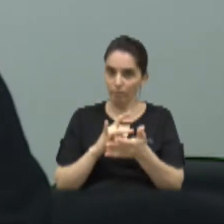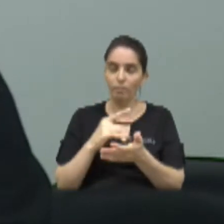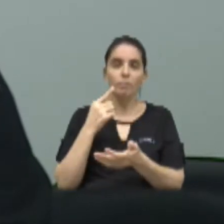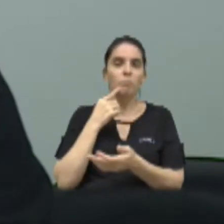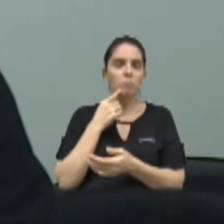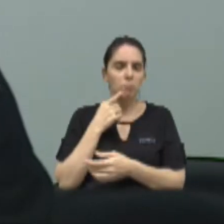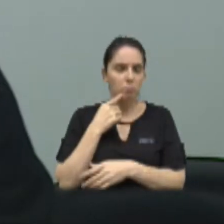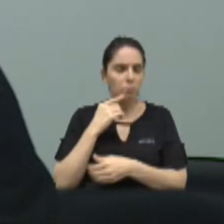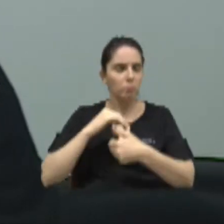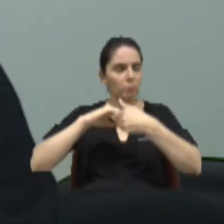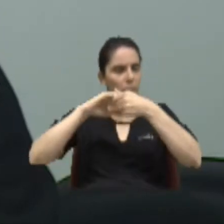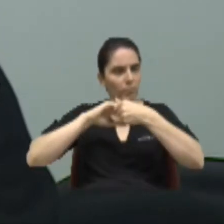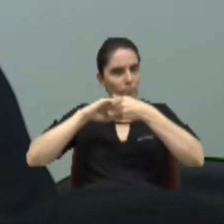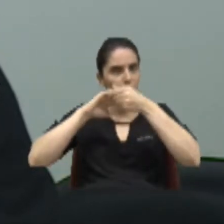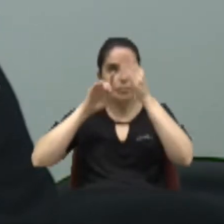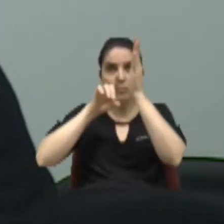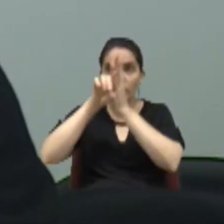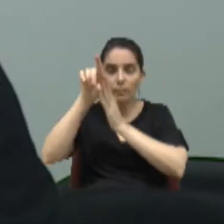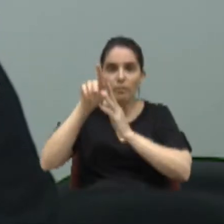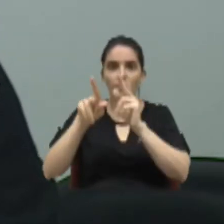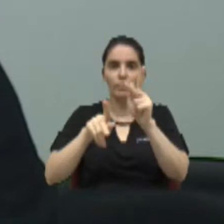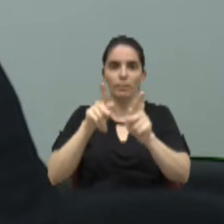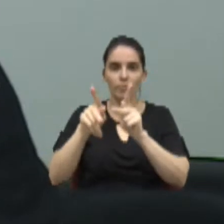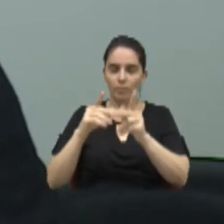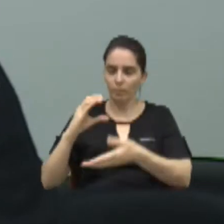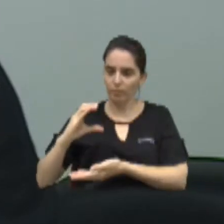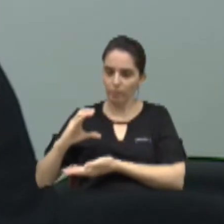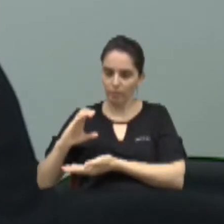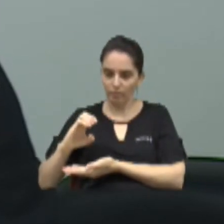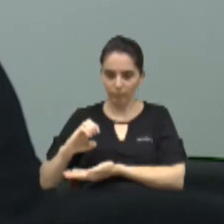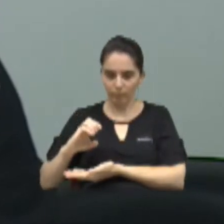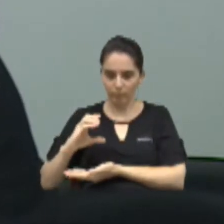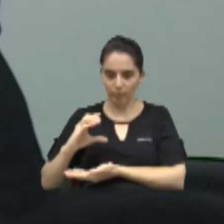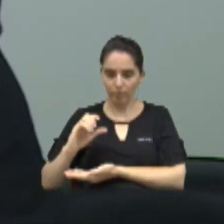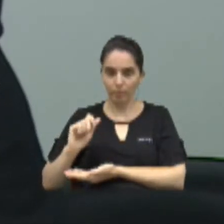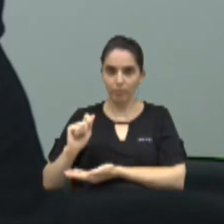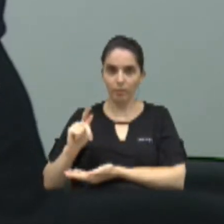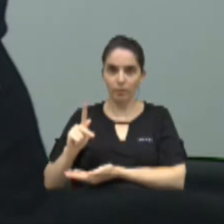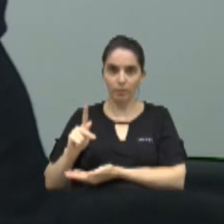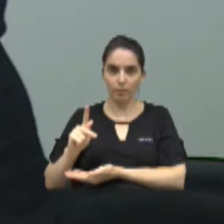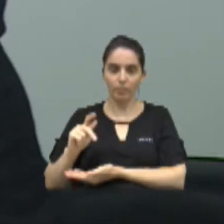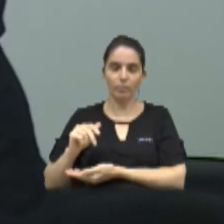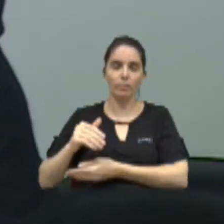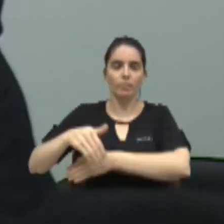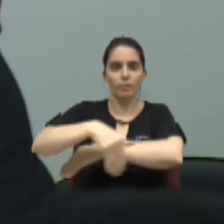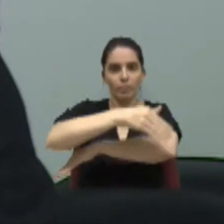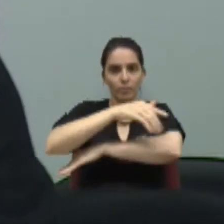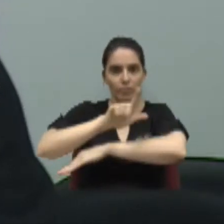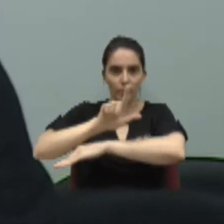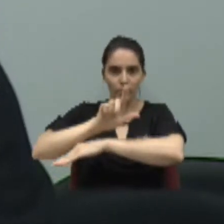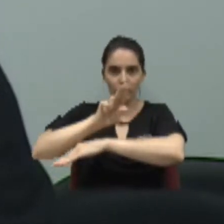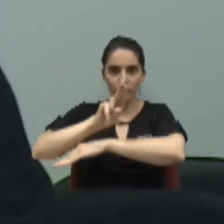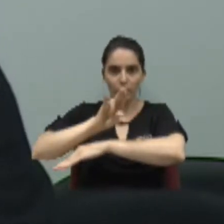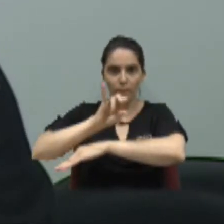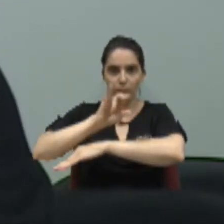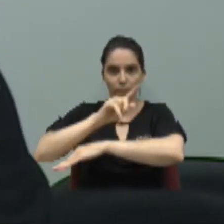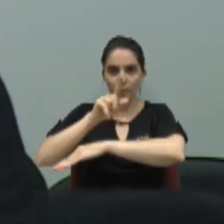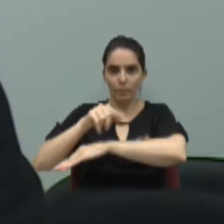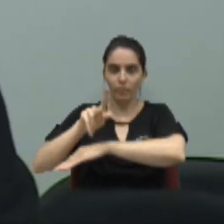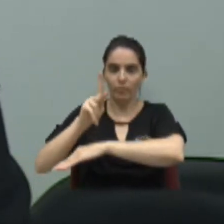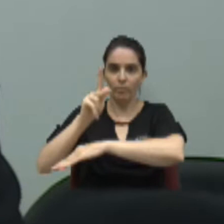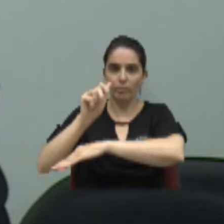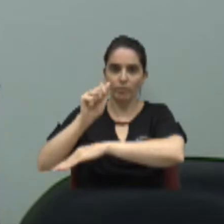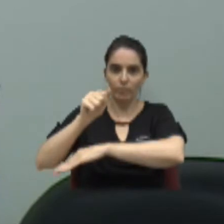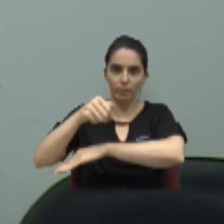parabéns pelo requerimento. A população lá da SECAP, da Luiz Pântano, merece um esclarecimento. Aquilo